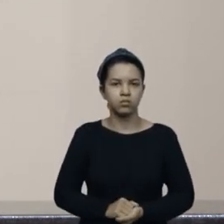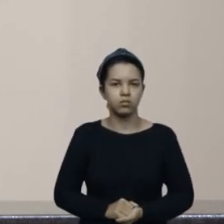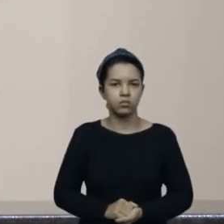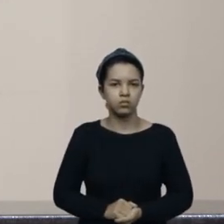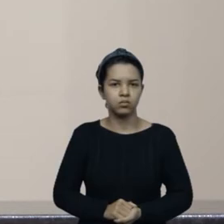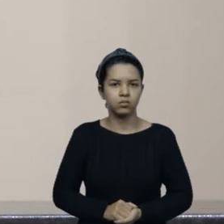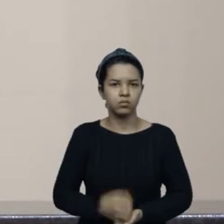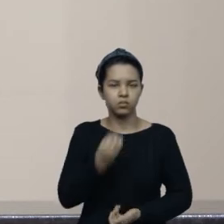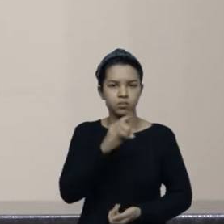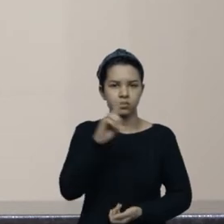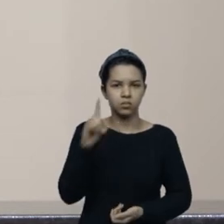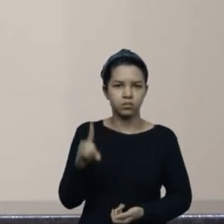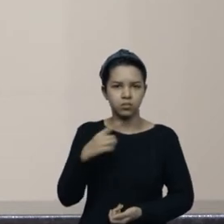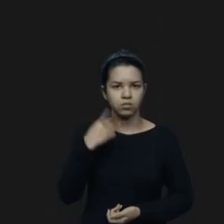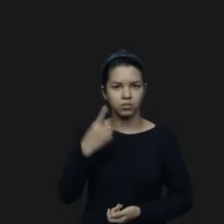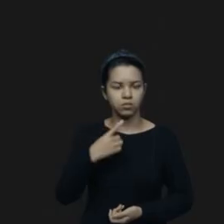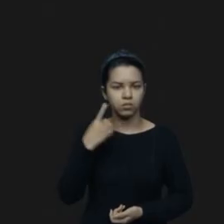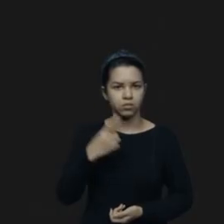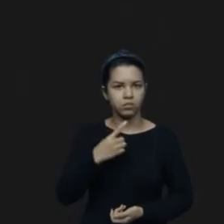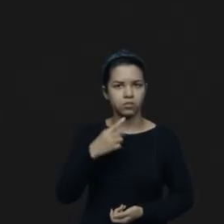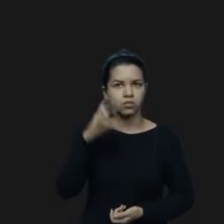Bom dia, deputado Alba. Bom dia.